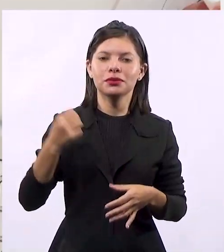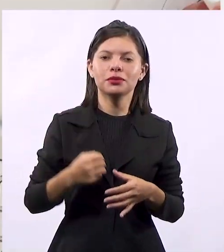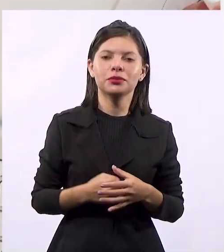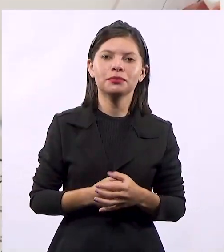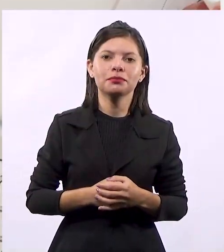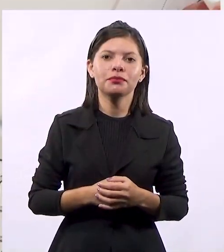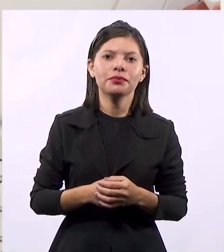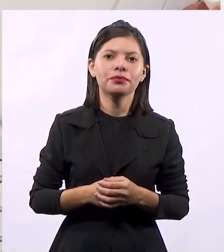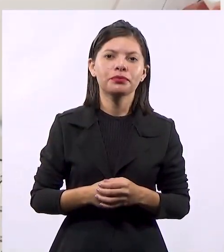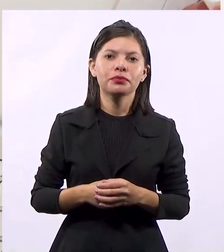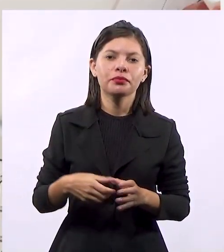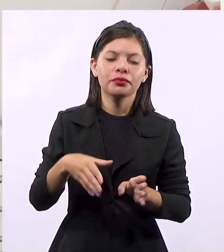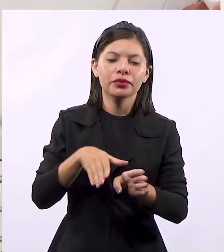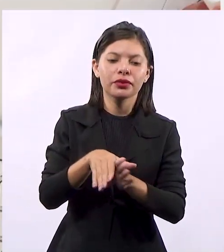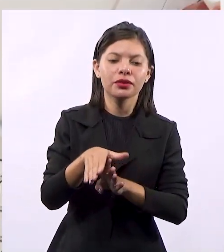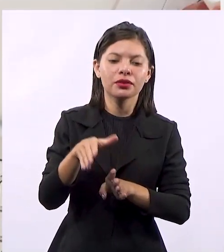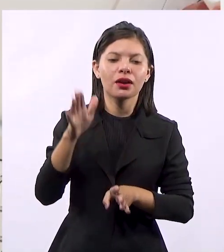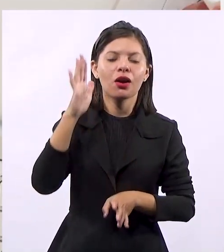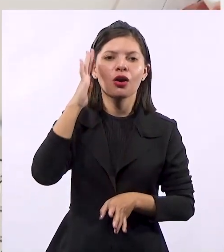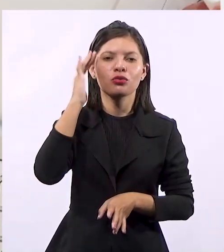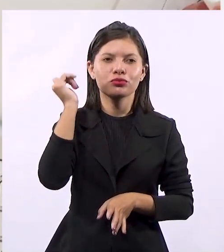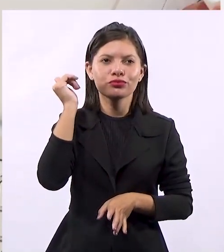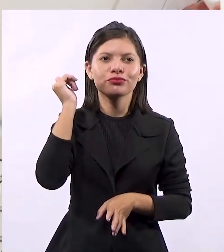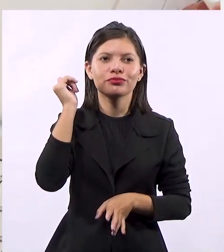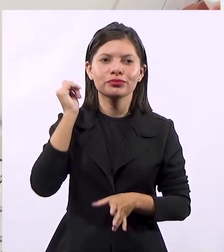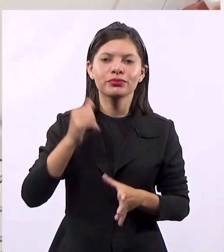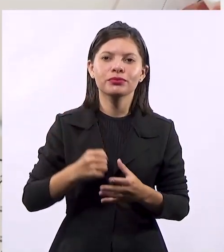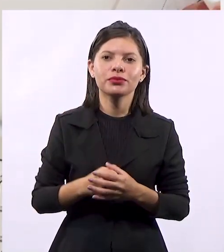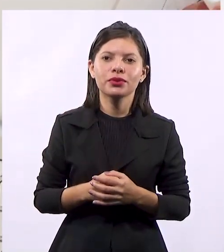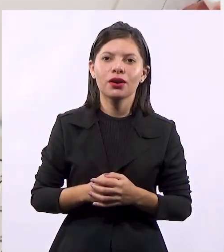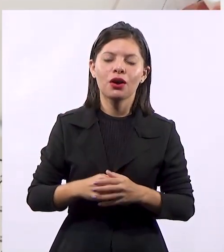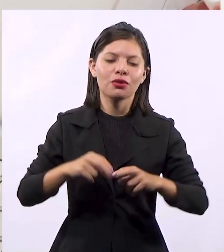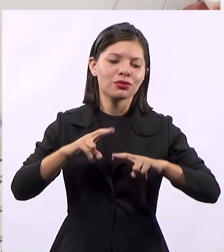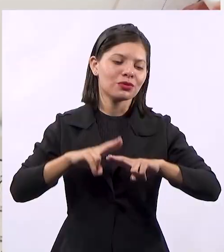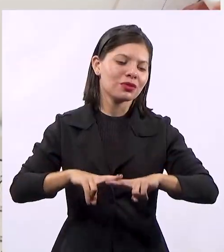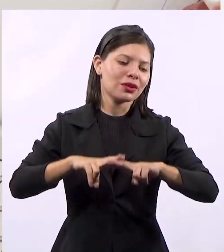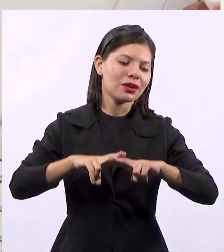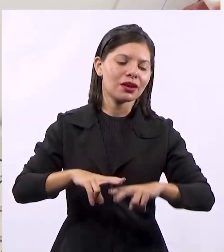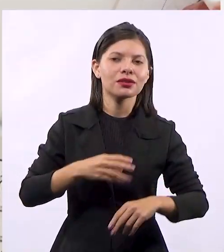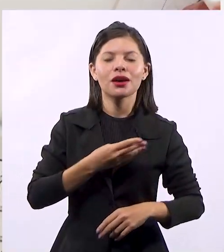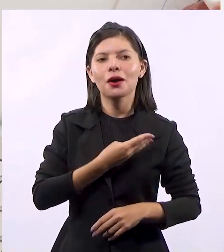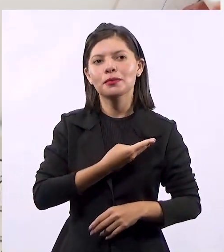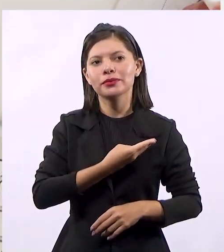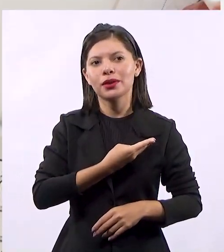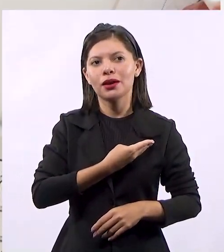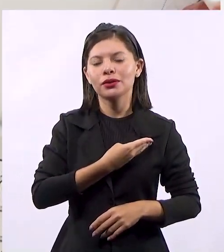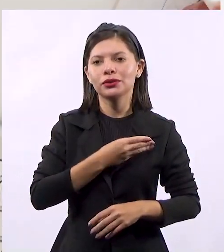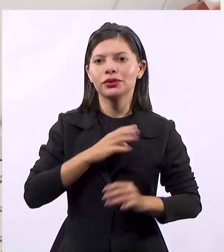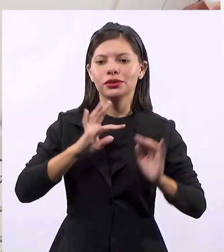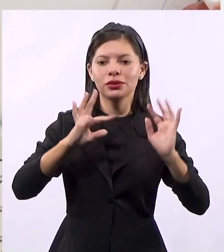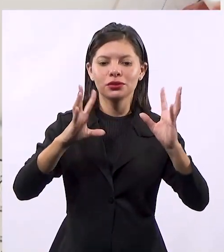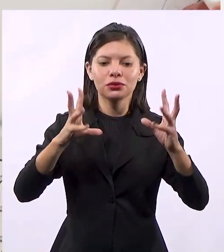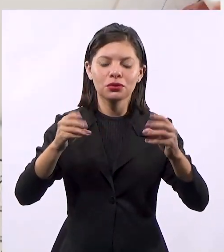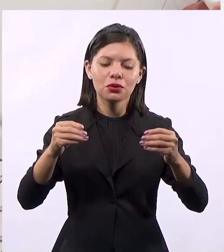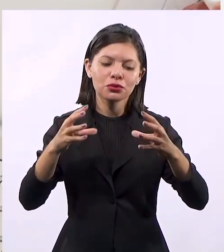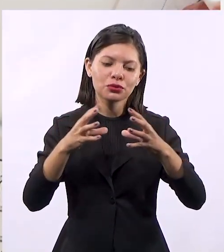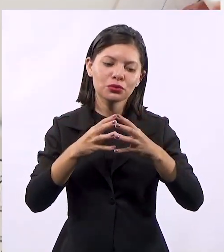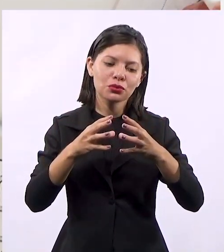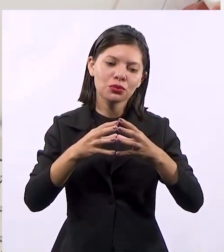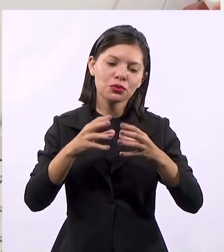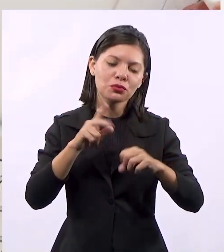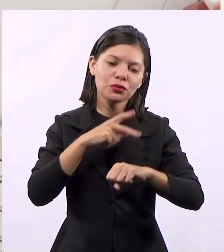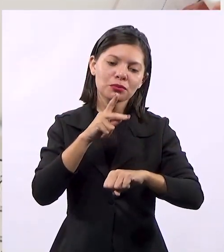pleno desenvolvimento da personalidade humana e do fortalecimento do respeito pelos direitos do ser humano e